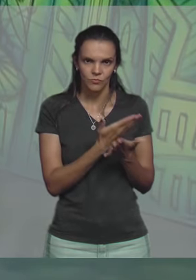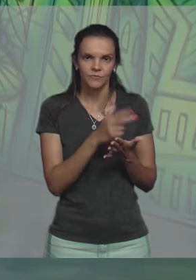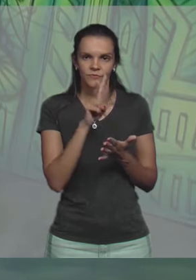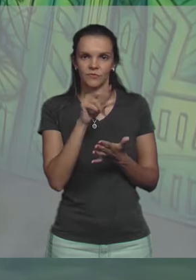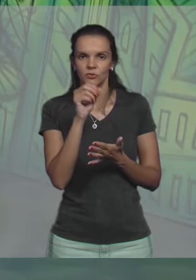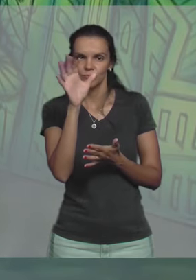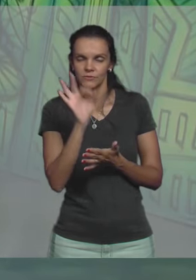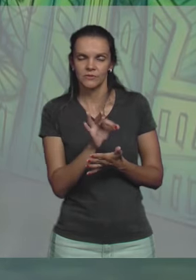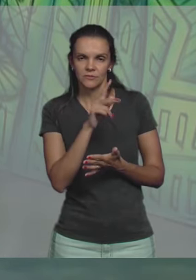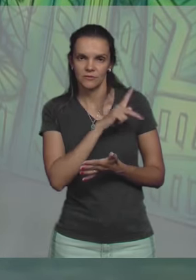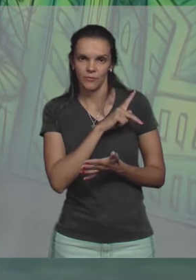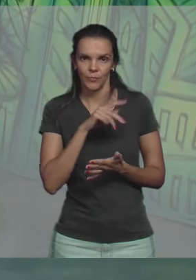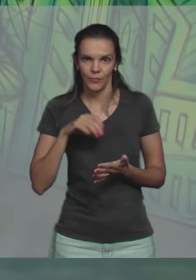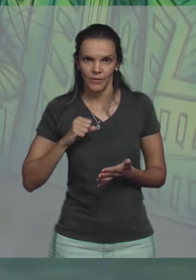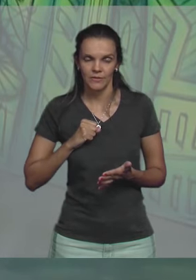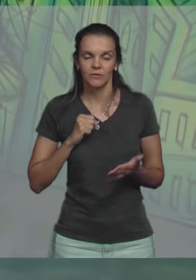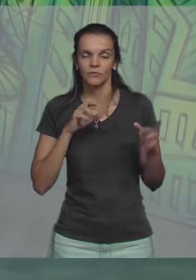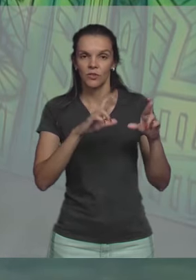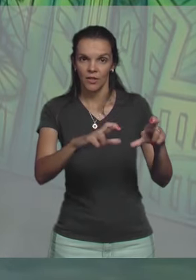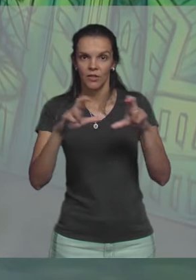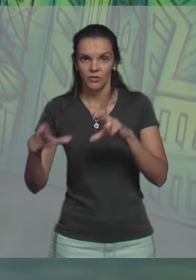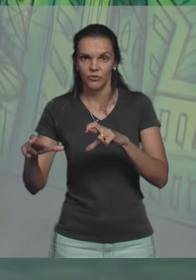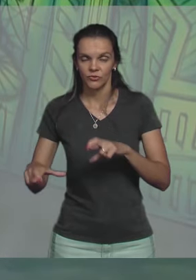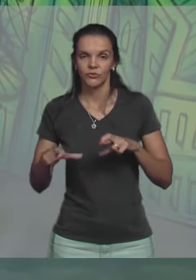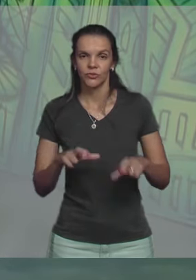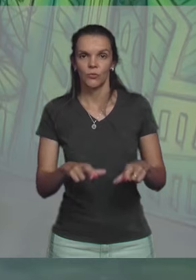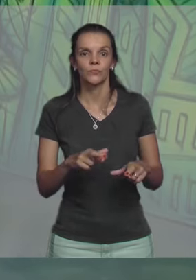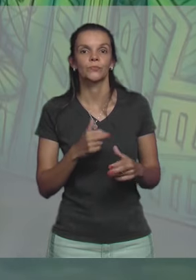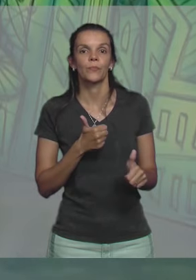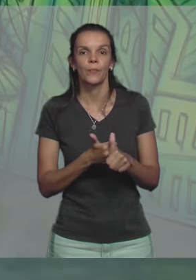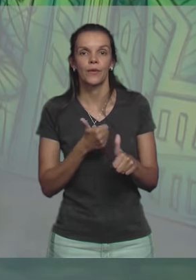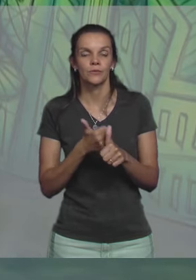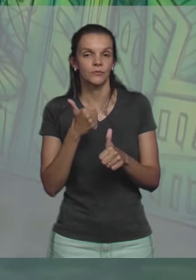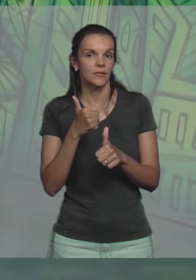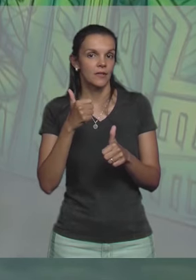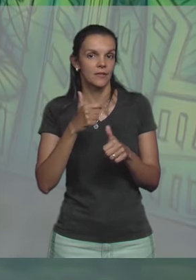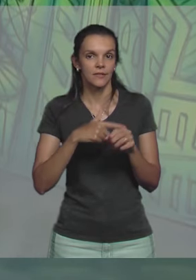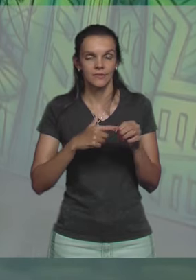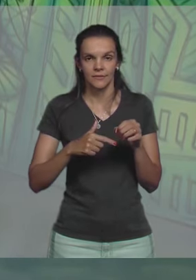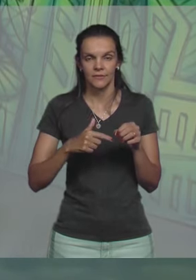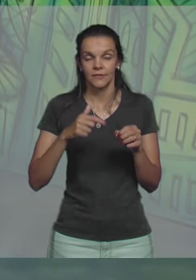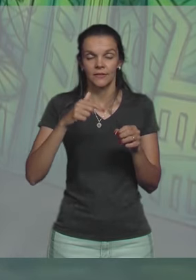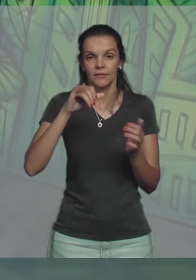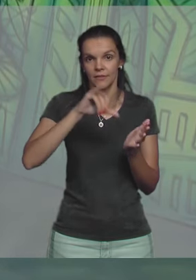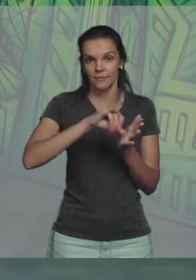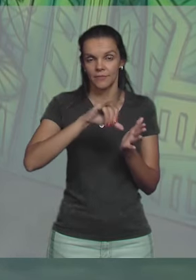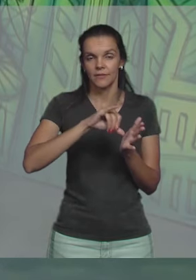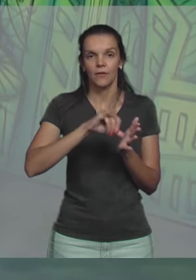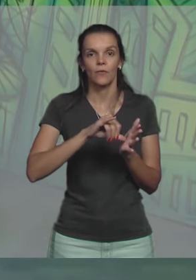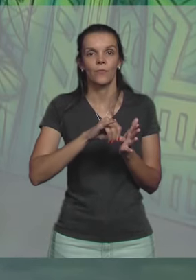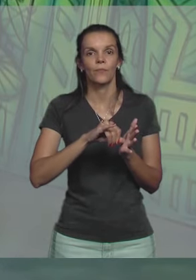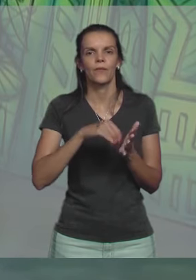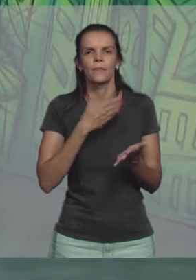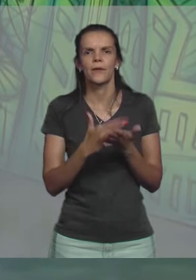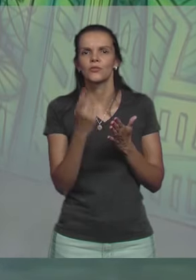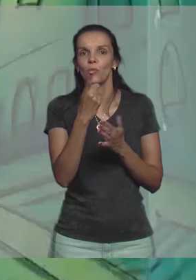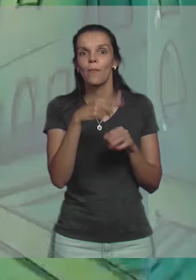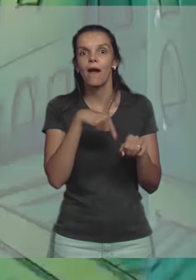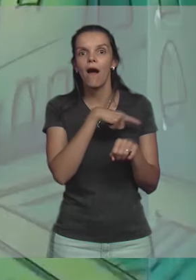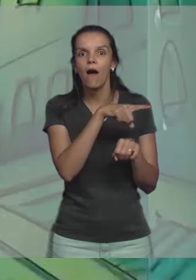da população em regiões metropolitanas gasta mais de 1 hora para chegar ao trabalho, né, e